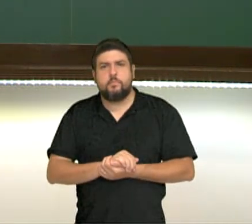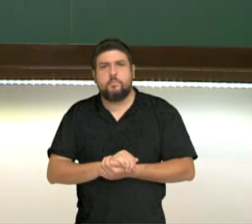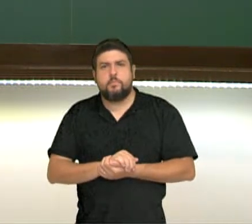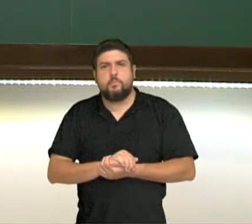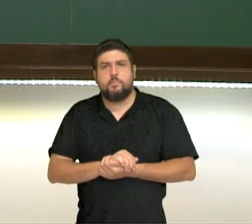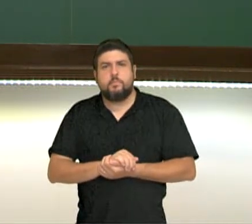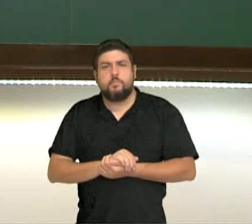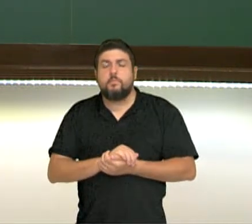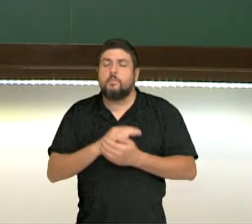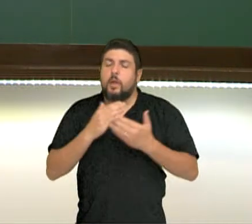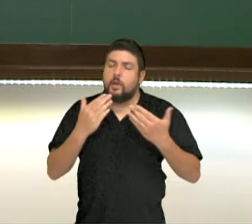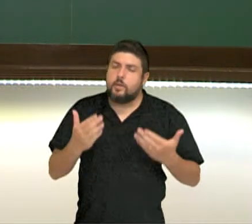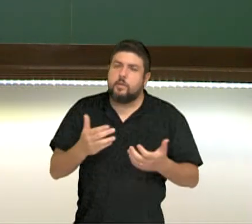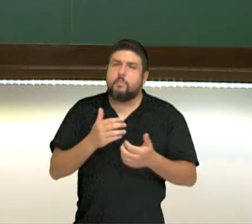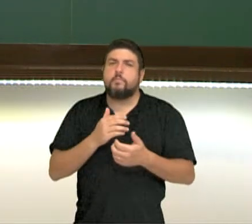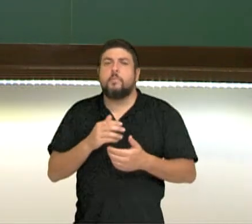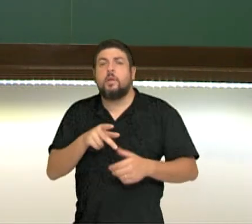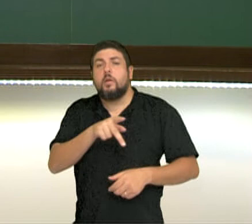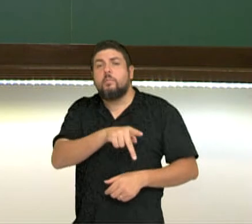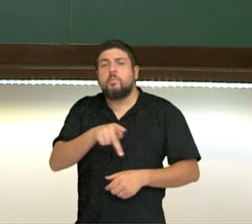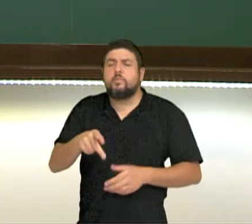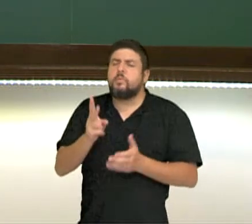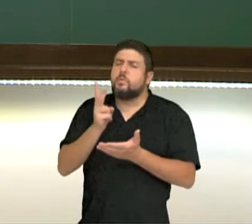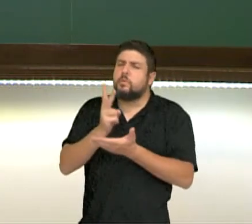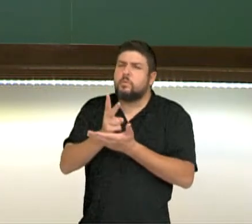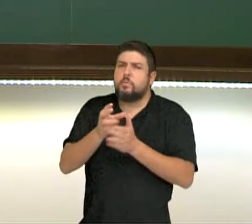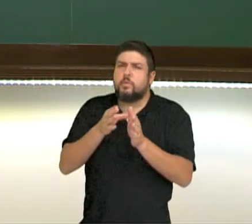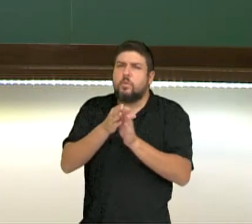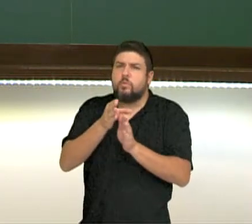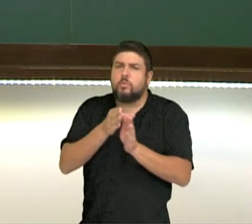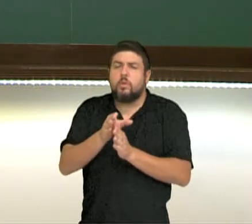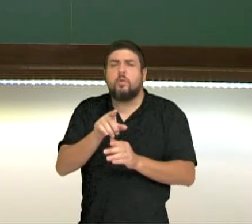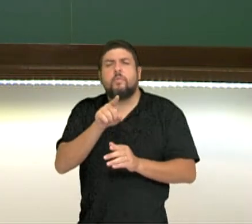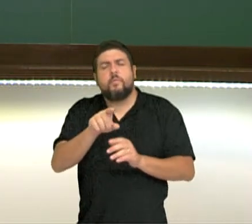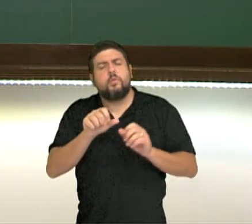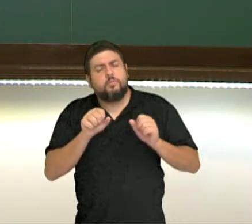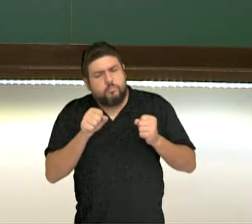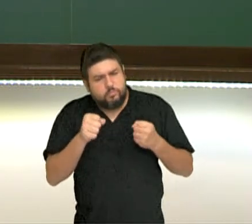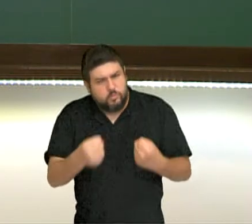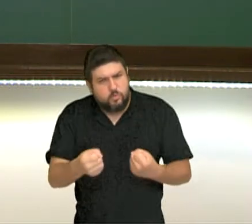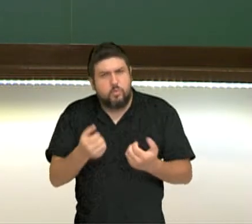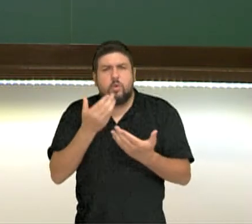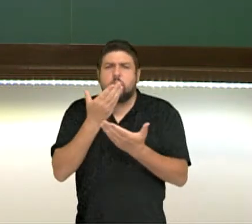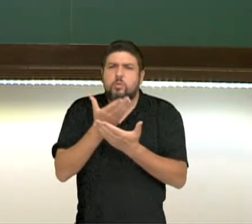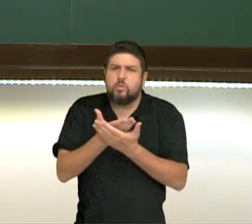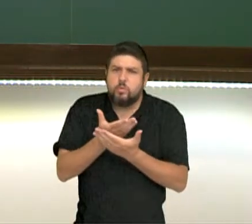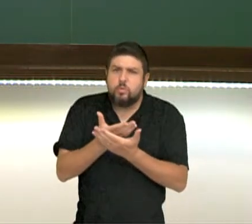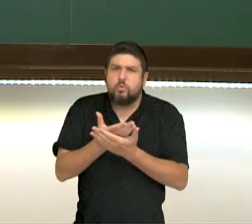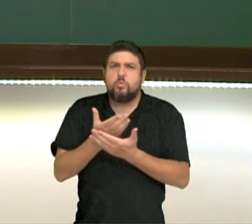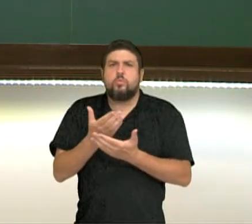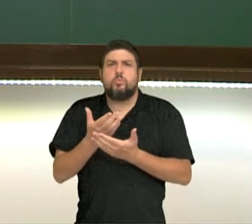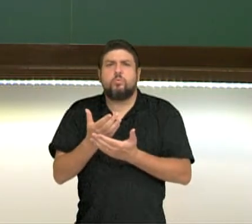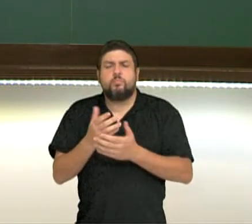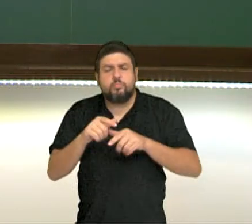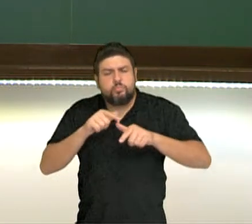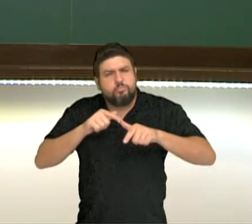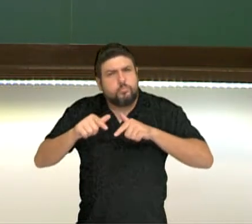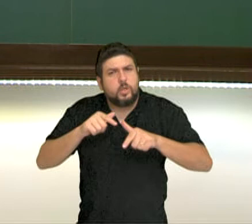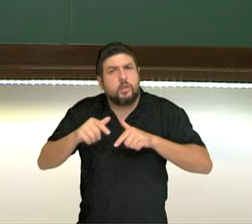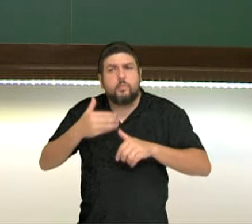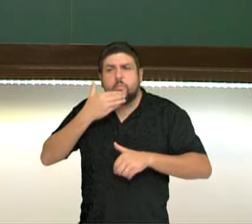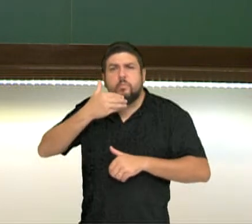estuda eu corro atrás porque você estuda você consegue um emprego melhor e sua situação